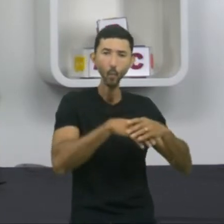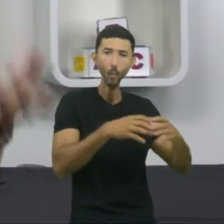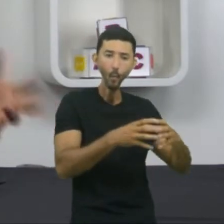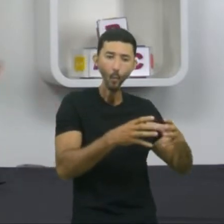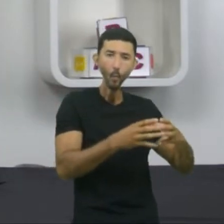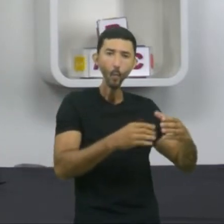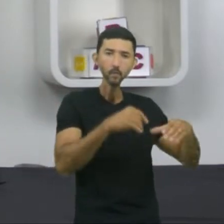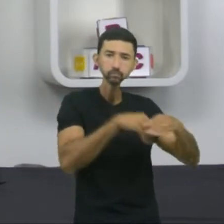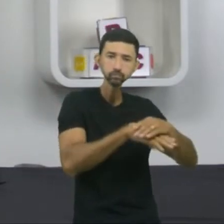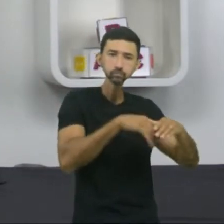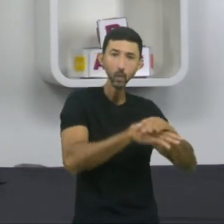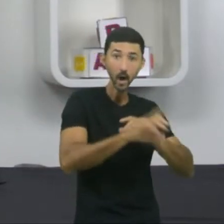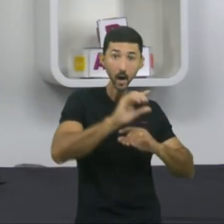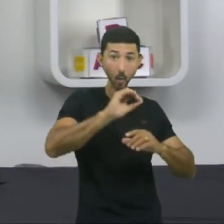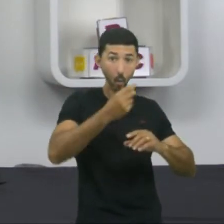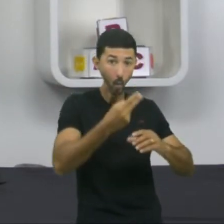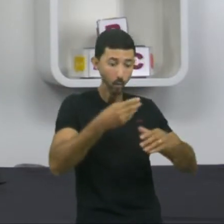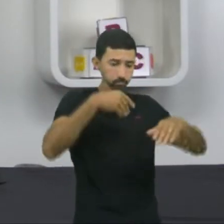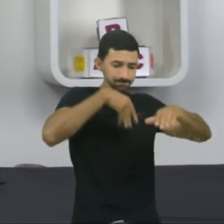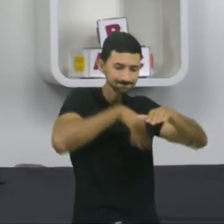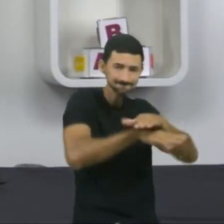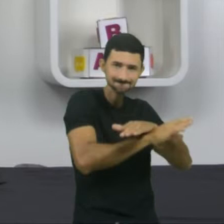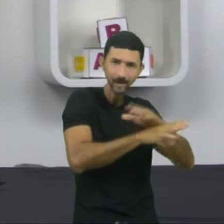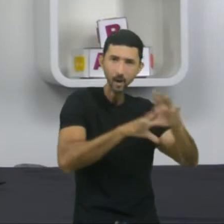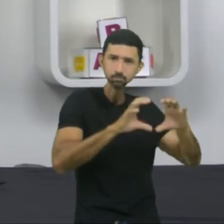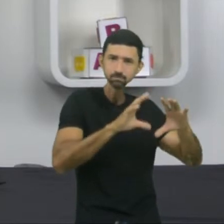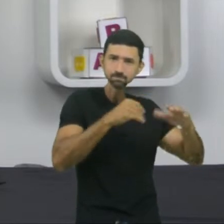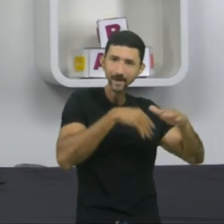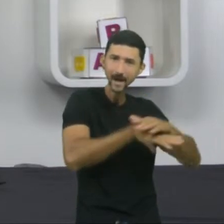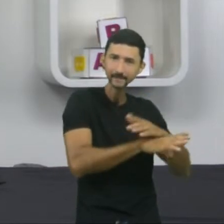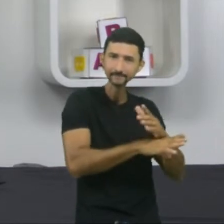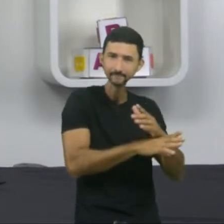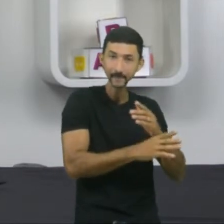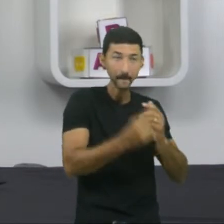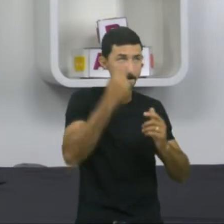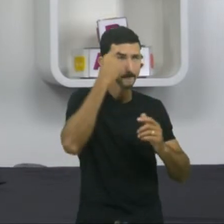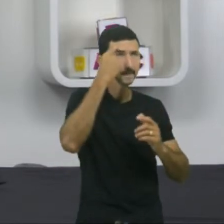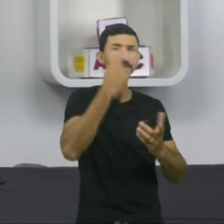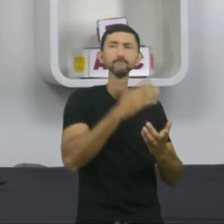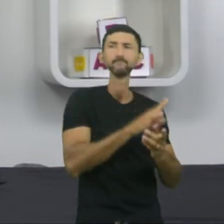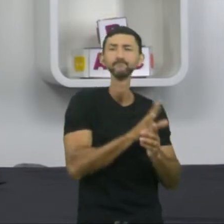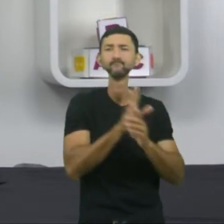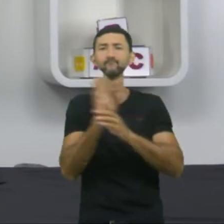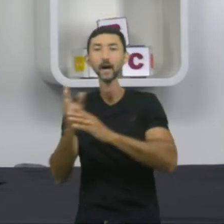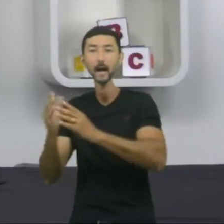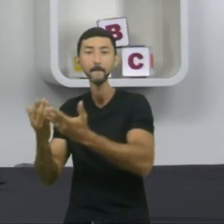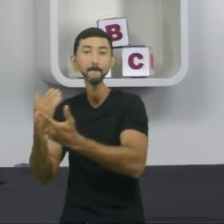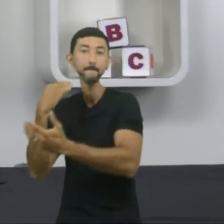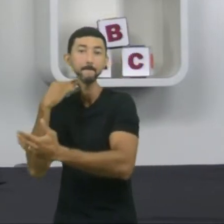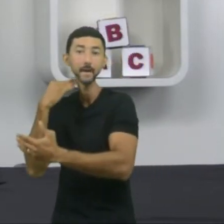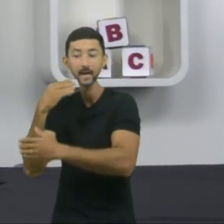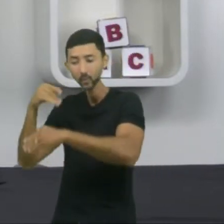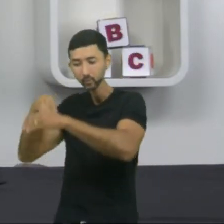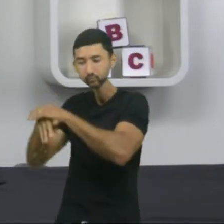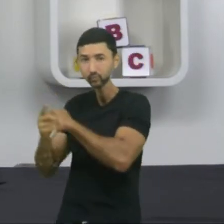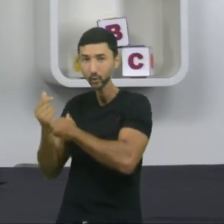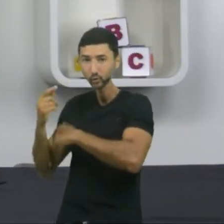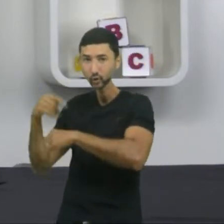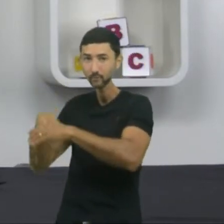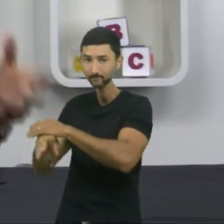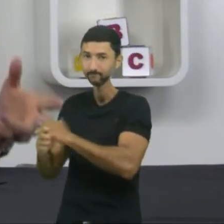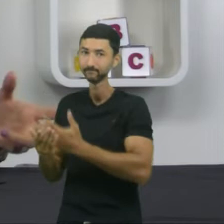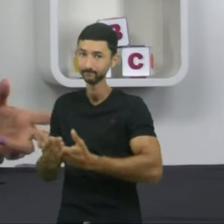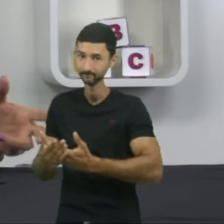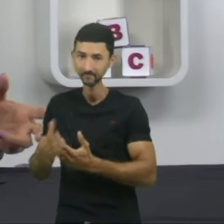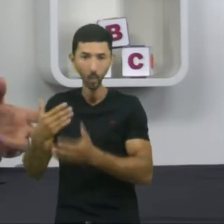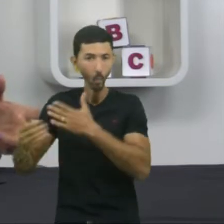ou guardar debaixo do colchão, você decide abrir uma caderneta de poupança. A abertura dessa caderneta